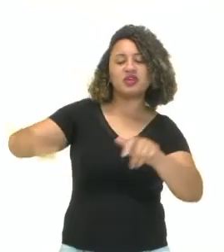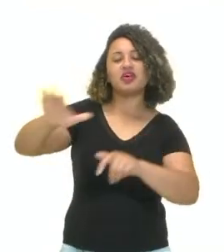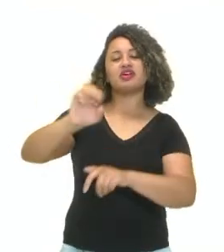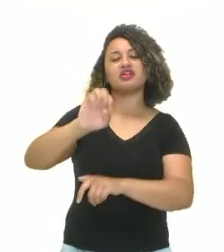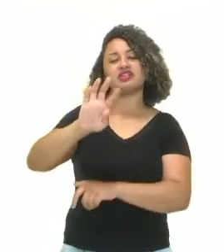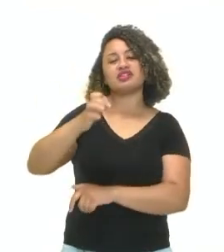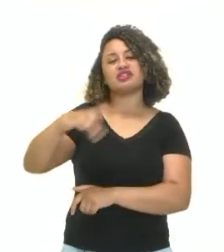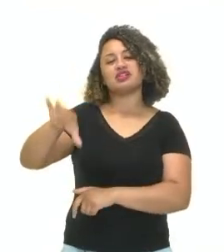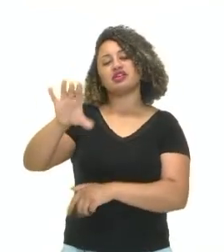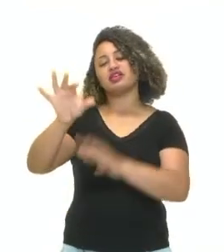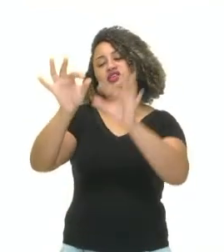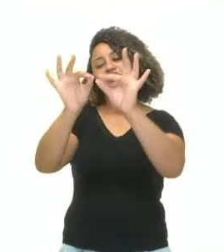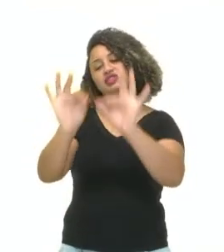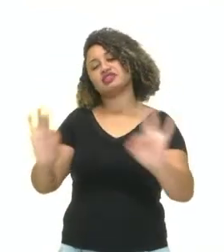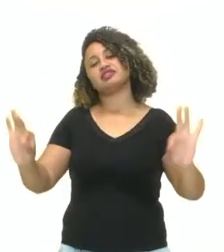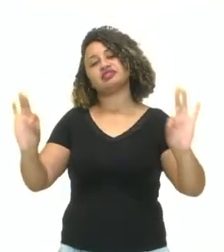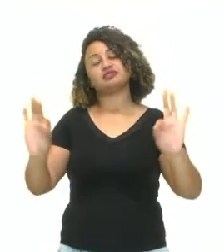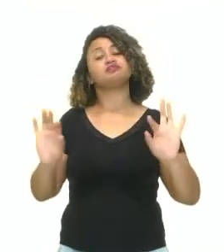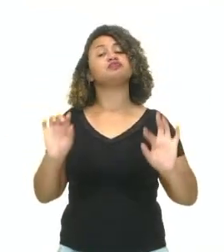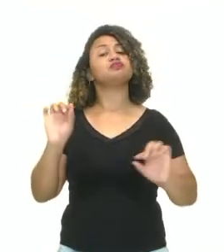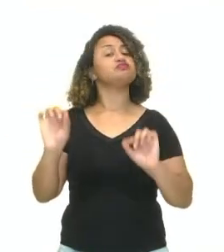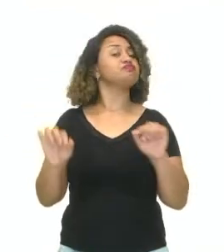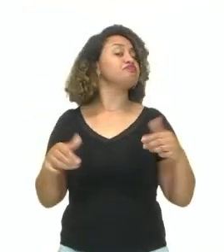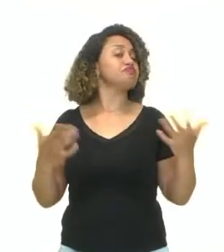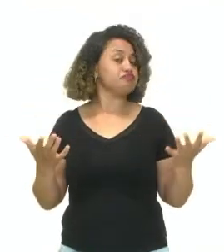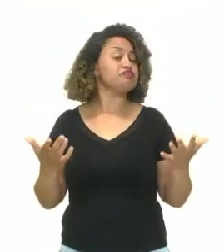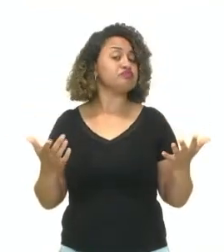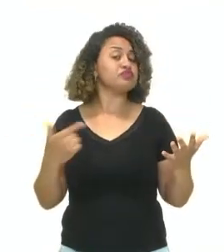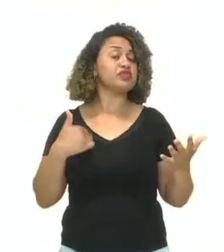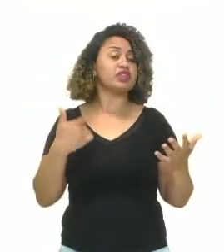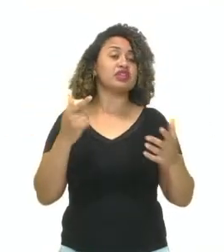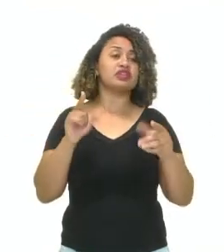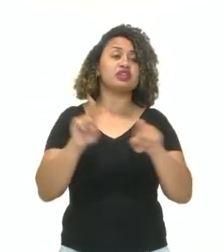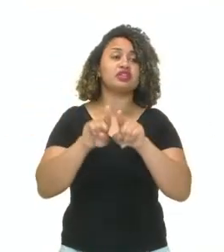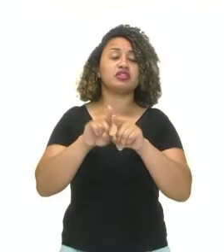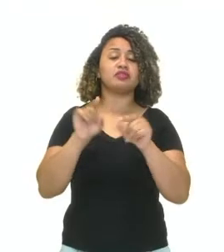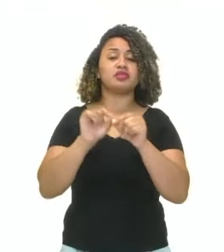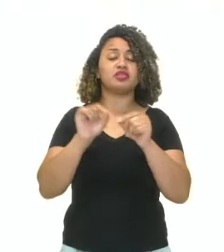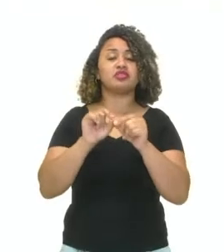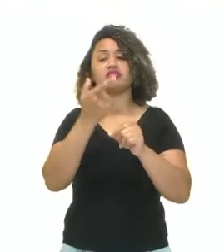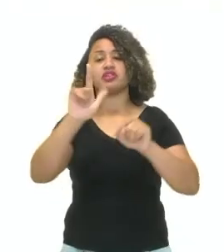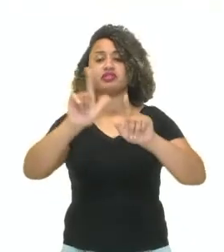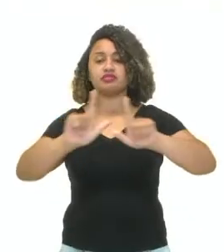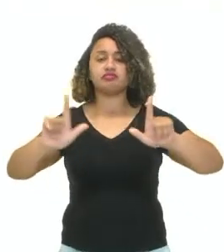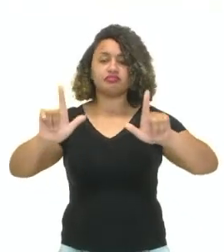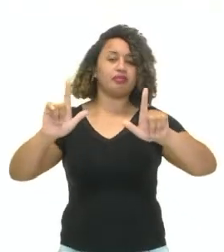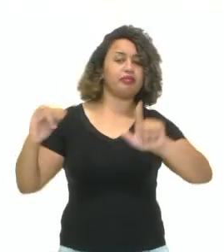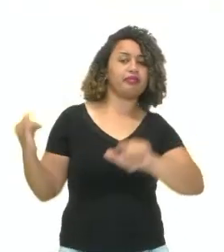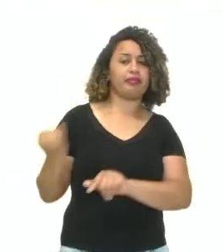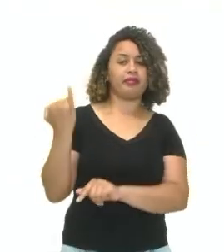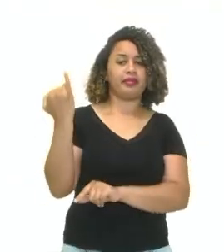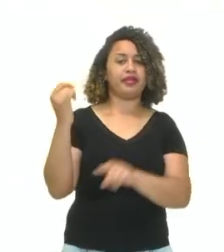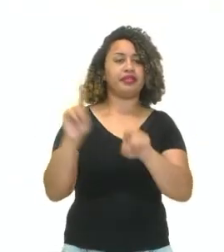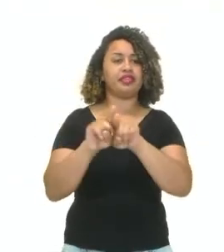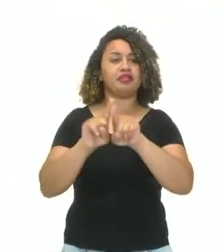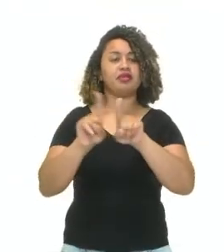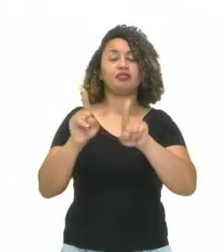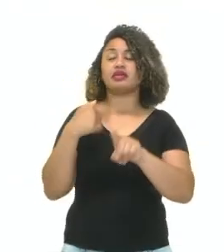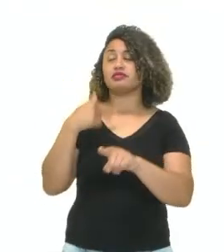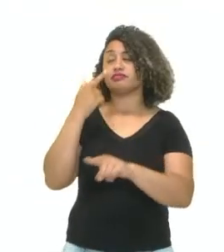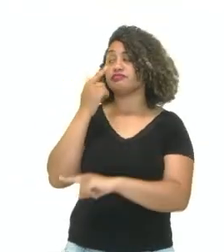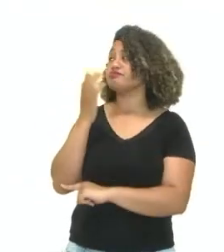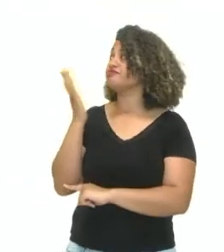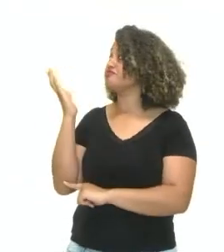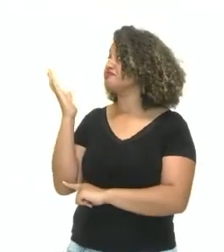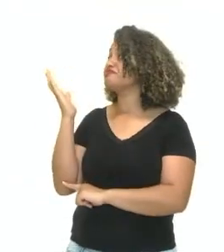sua simplicidade. Ele realizou outras obras de retratos importantes, mas essas aqui são as que mais chamam a atenção